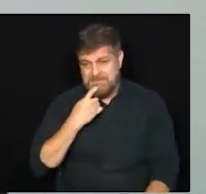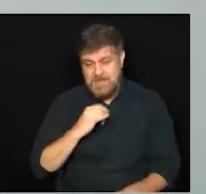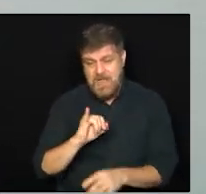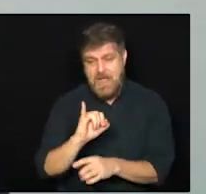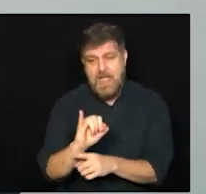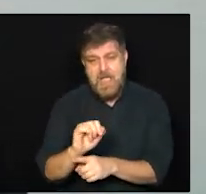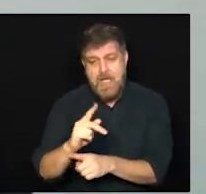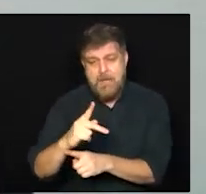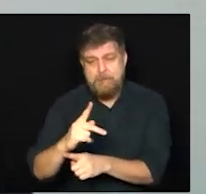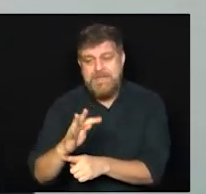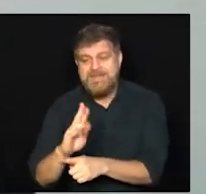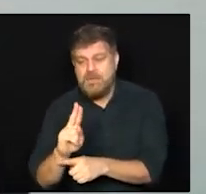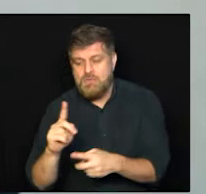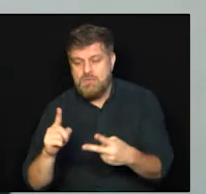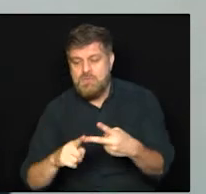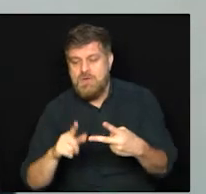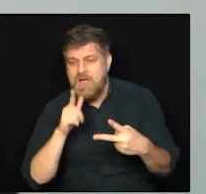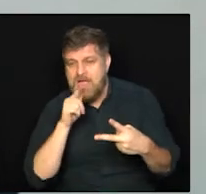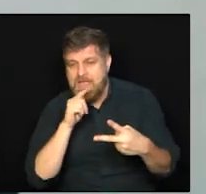essa lógica, né?